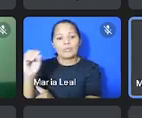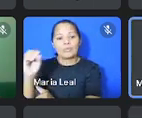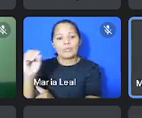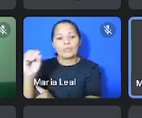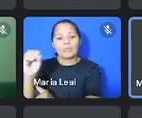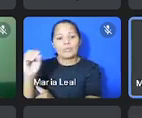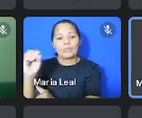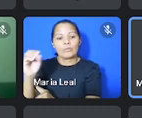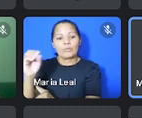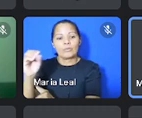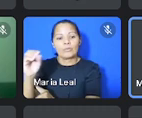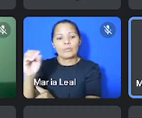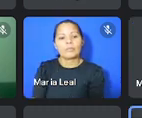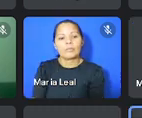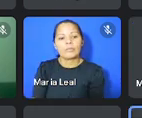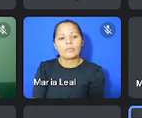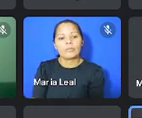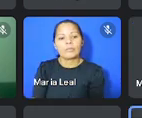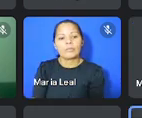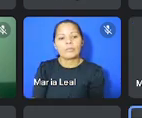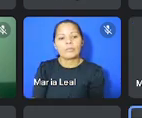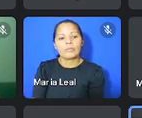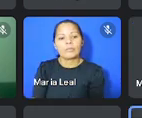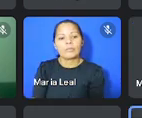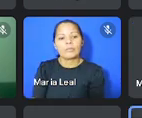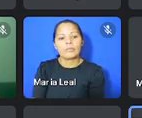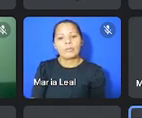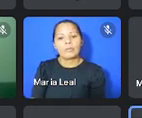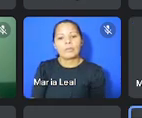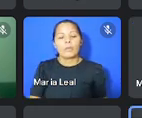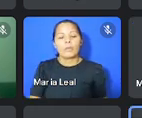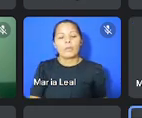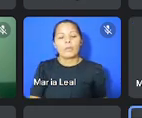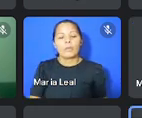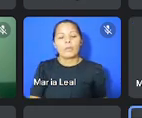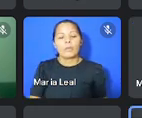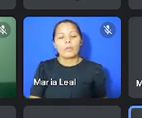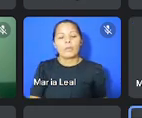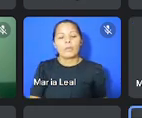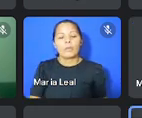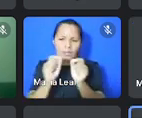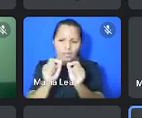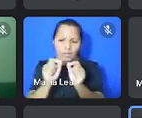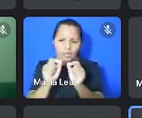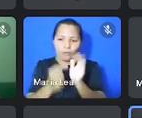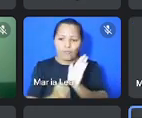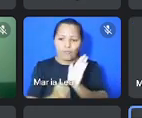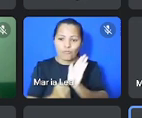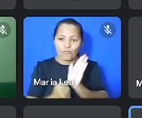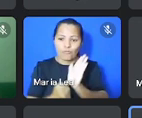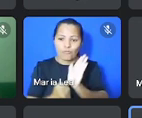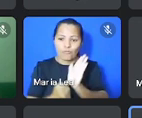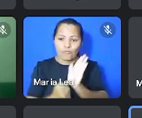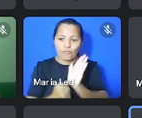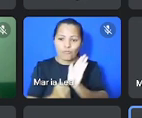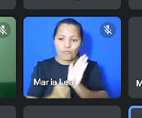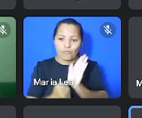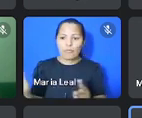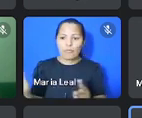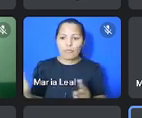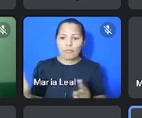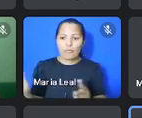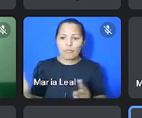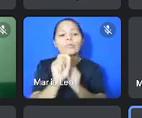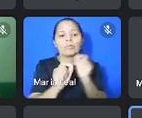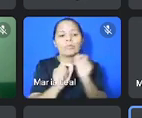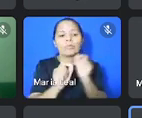Eu coloquei em evidência, Marcelo. Quando a gente coloca em evidência, a gente faz o seguinte: o 200 é comum, né? Então